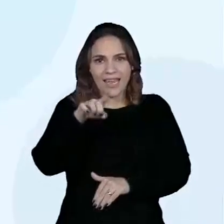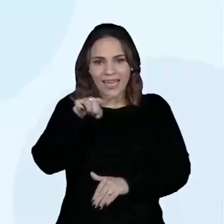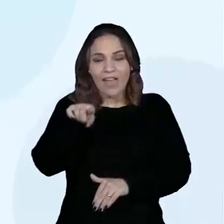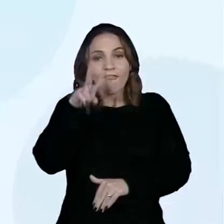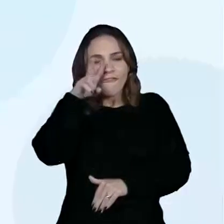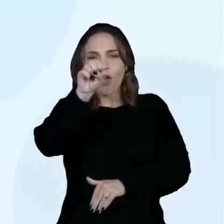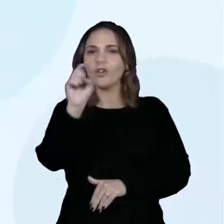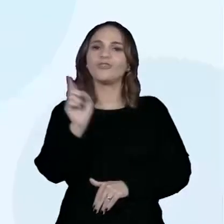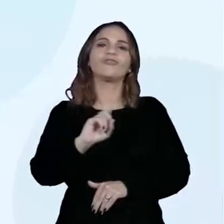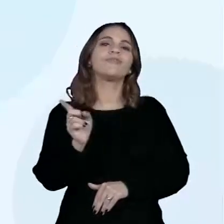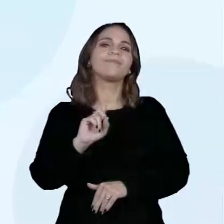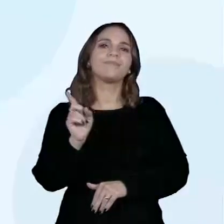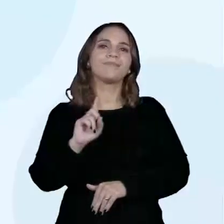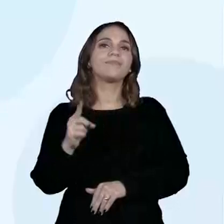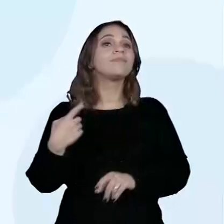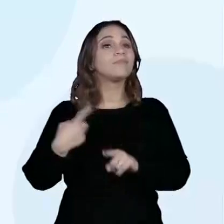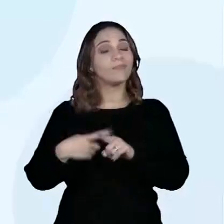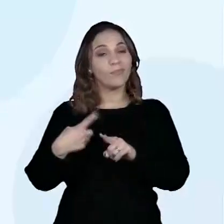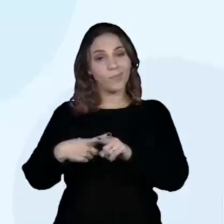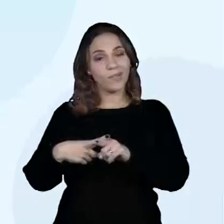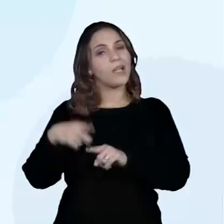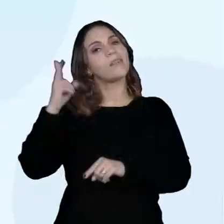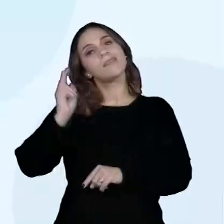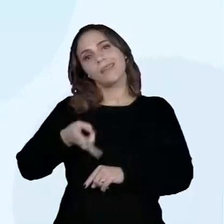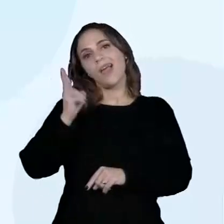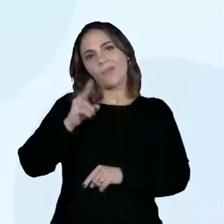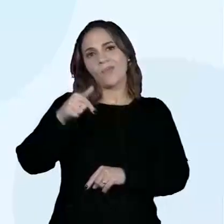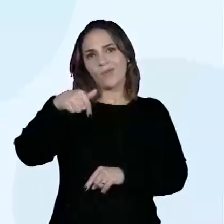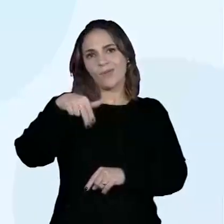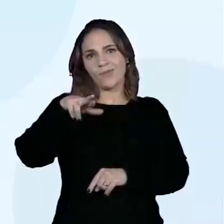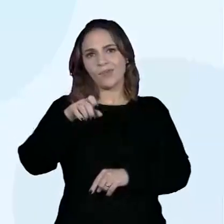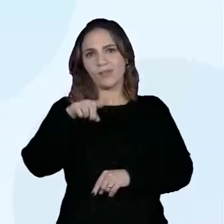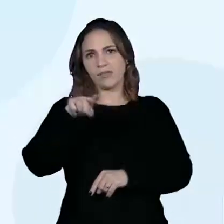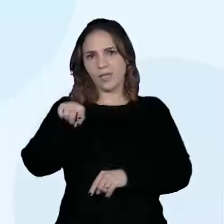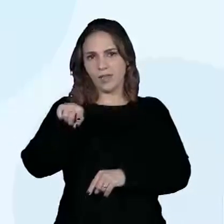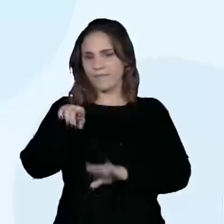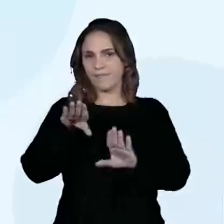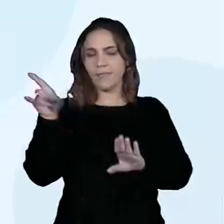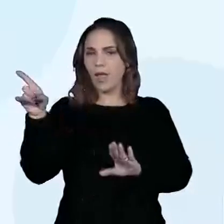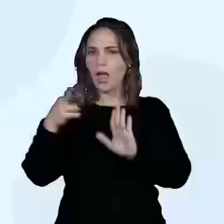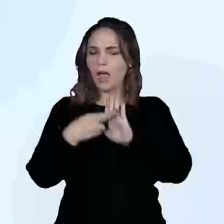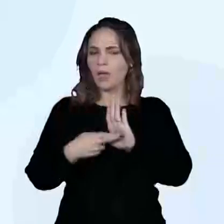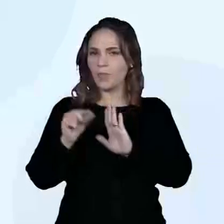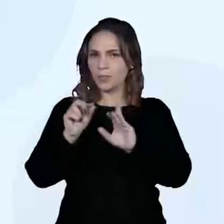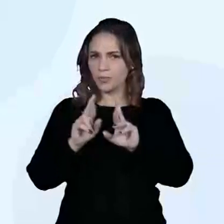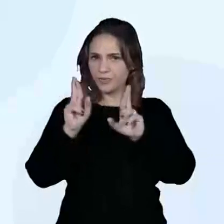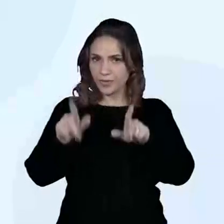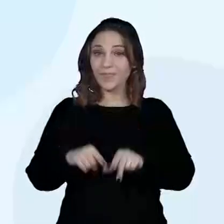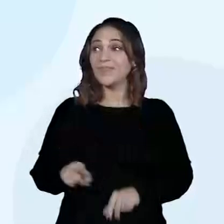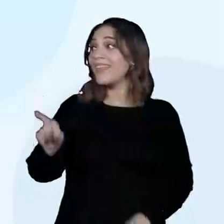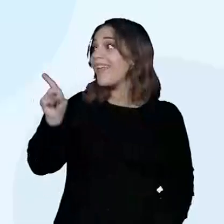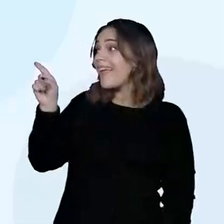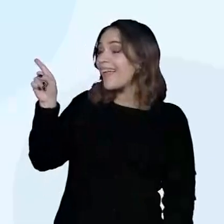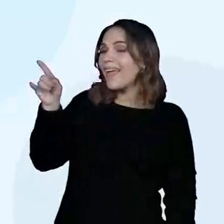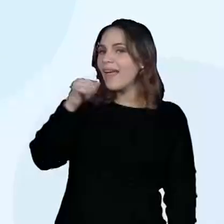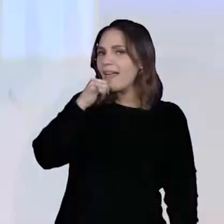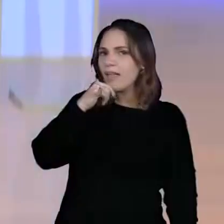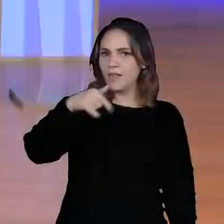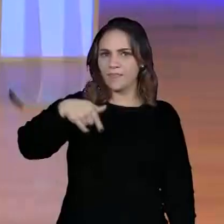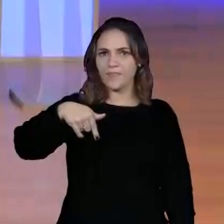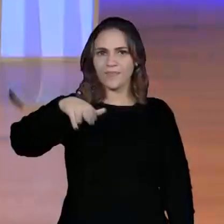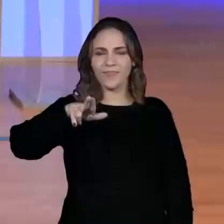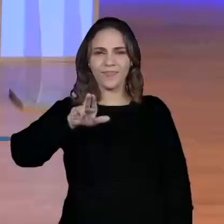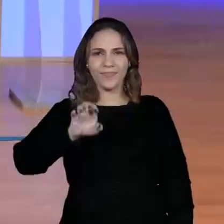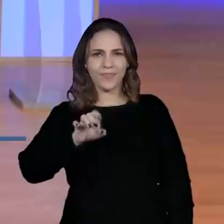do contrário, sempre teria acento, independentemente de sua classe gramatical. Esse que aqui